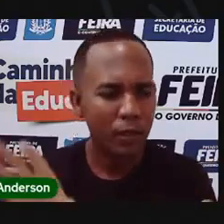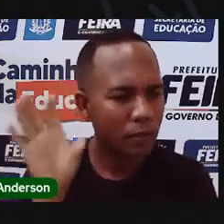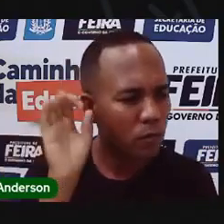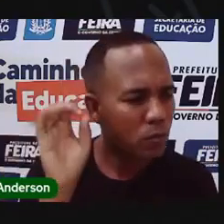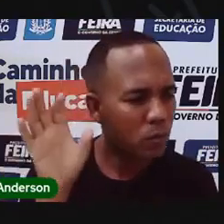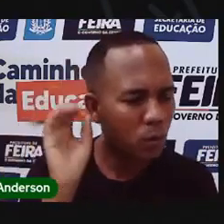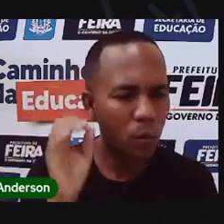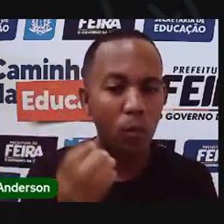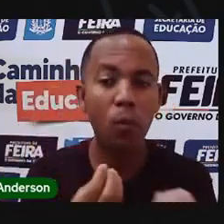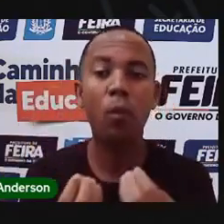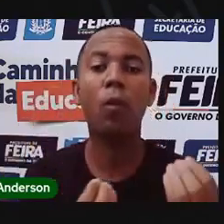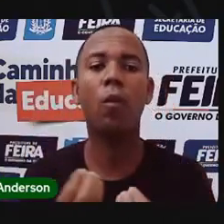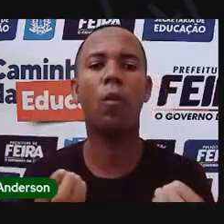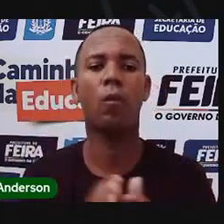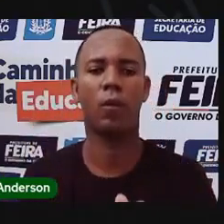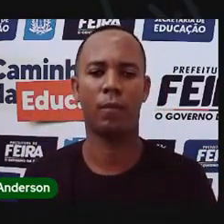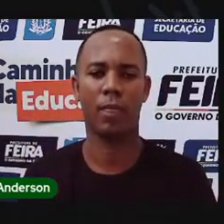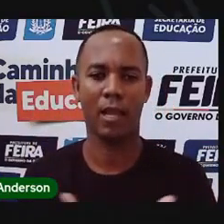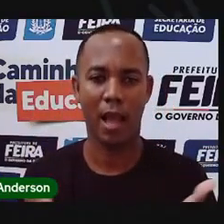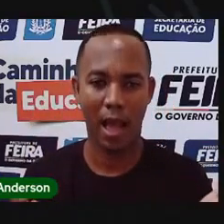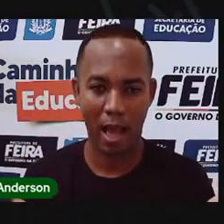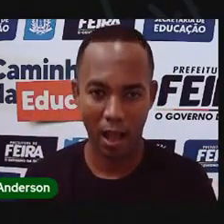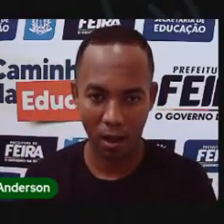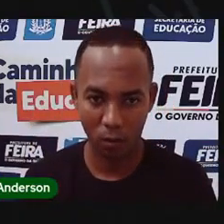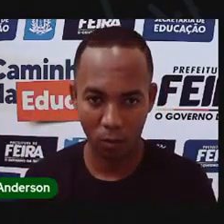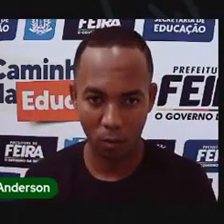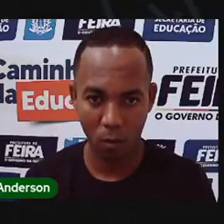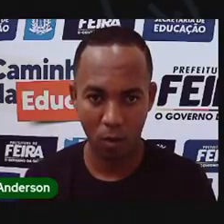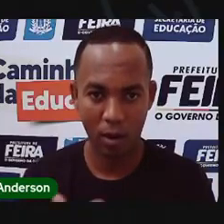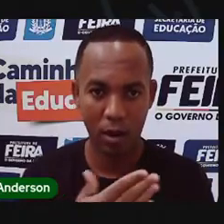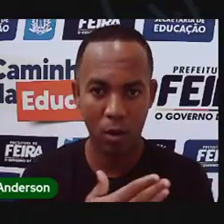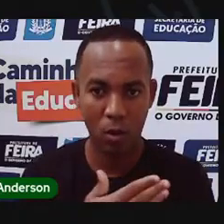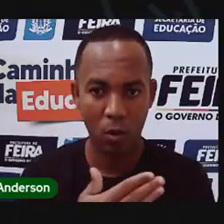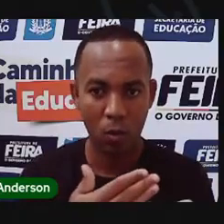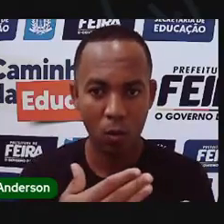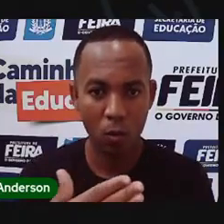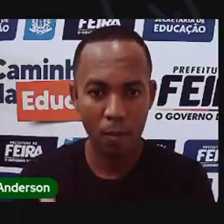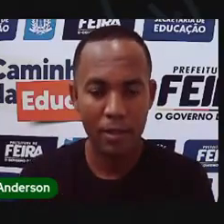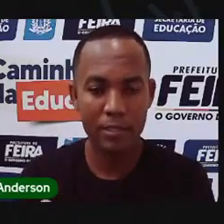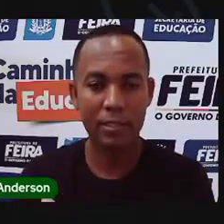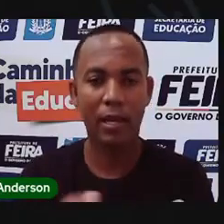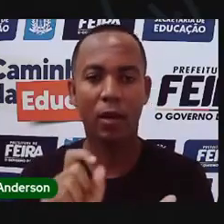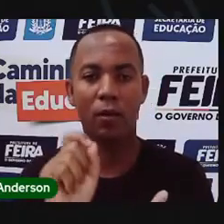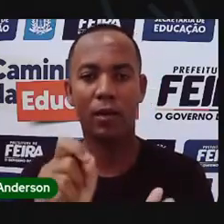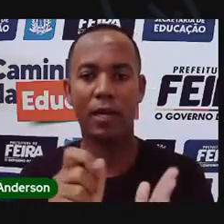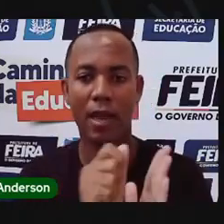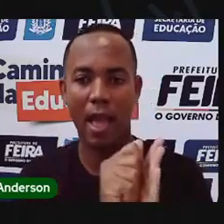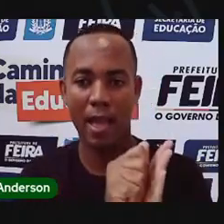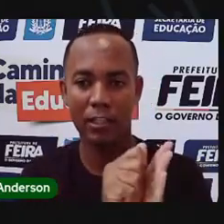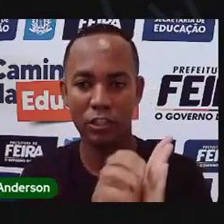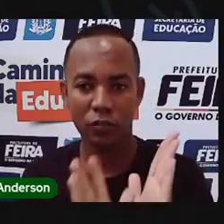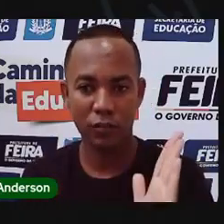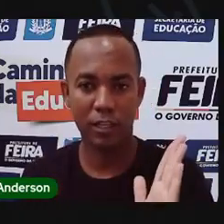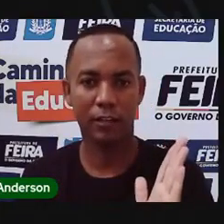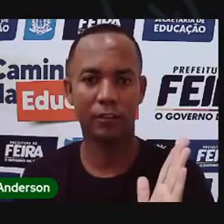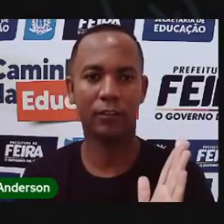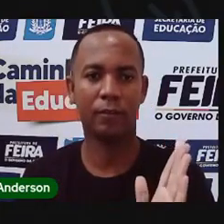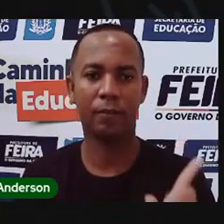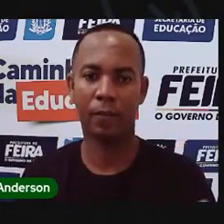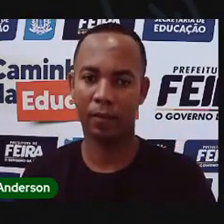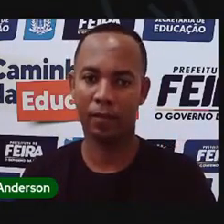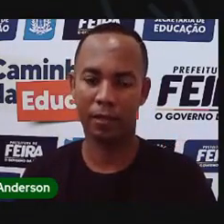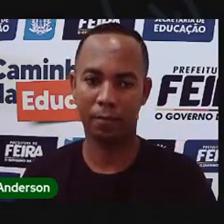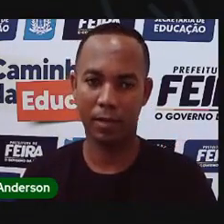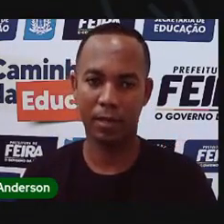palavras? Pronto. Agora a gente vai começar a realizar a atividade de fato. Mas lembra também que a prof falou